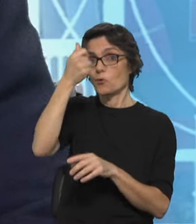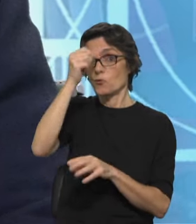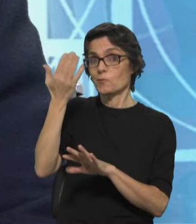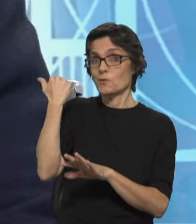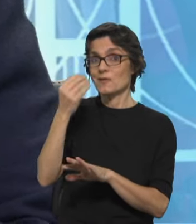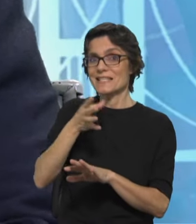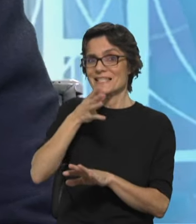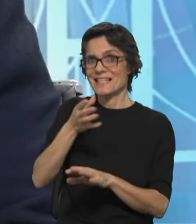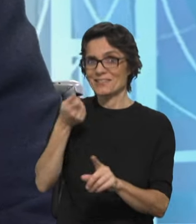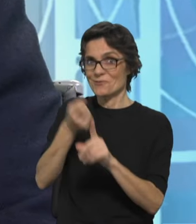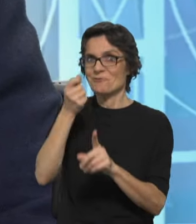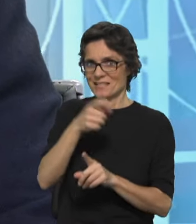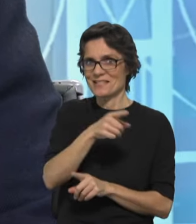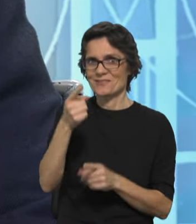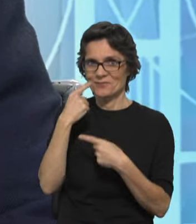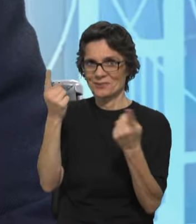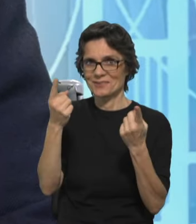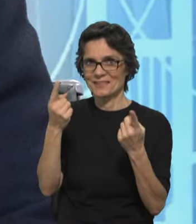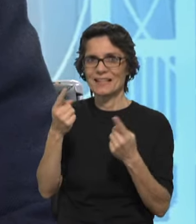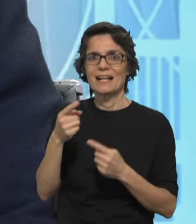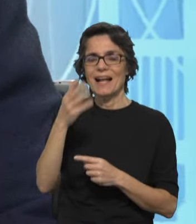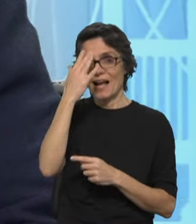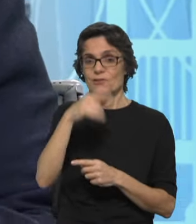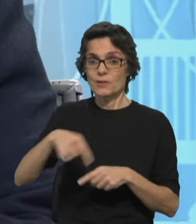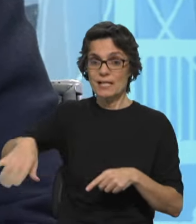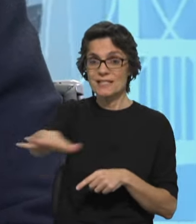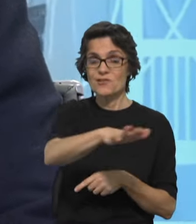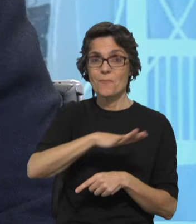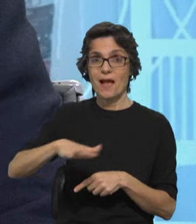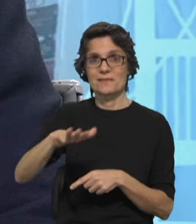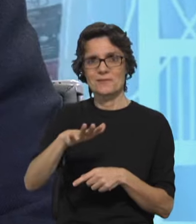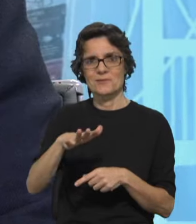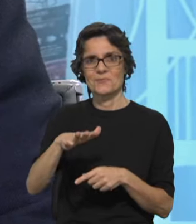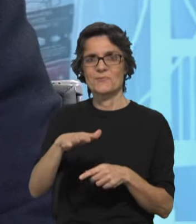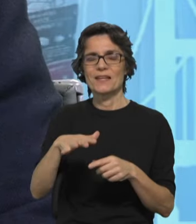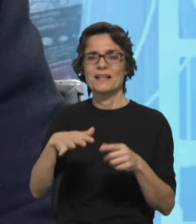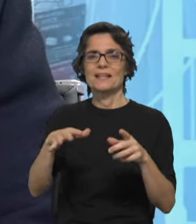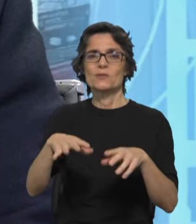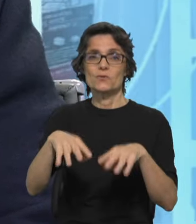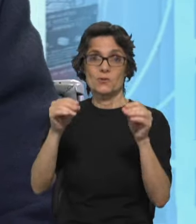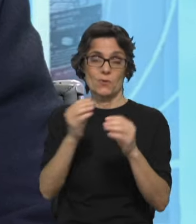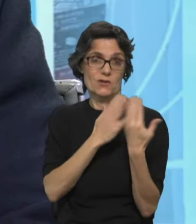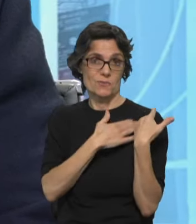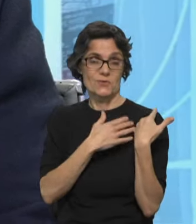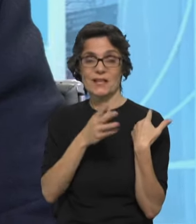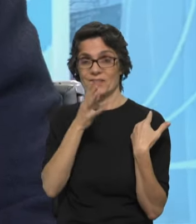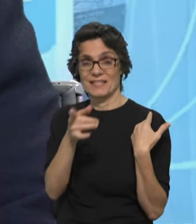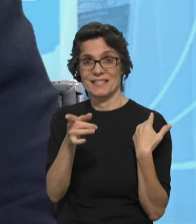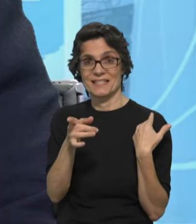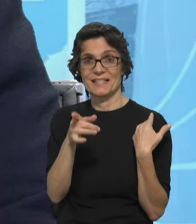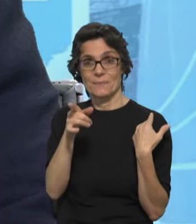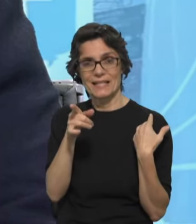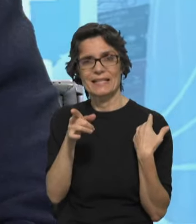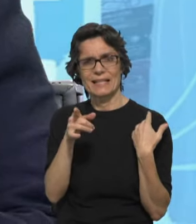interessante para dinamizar, digamos assim, aquele espaço, desafiando os responsáveis do santuário a avançarem com o